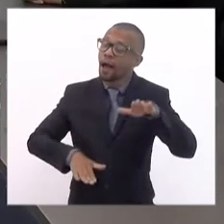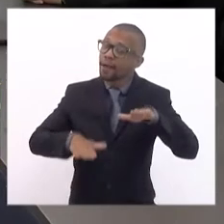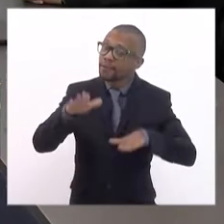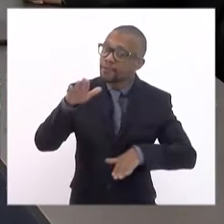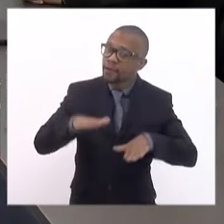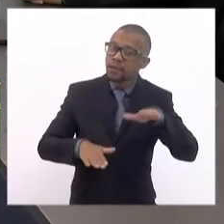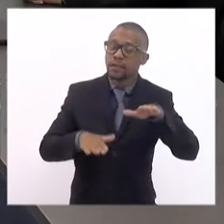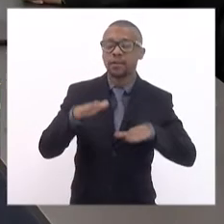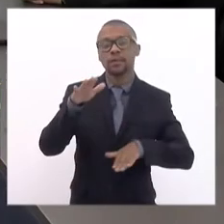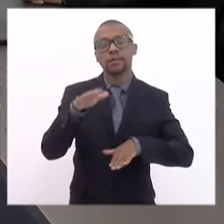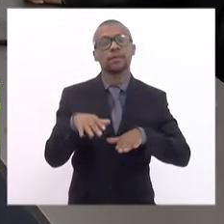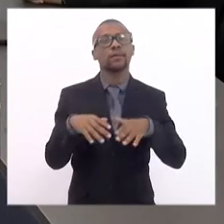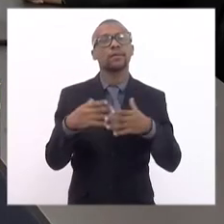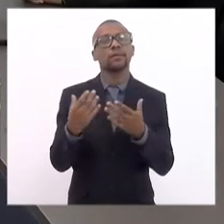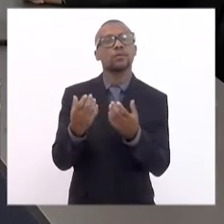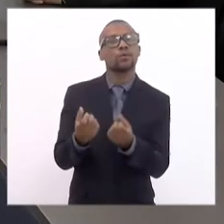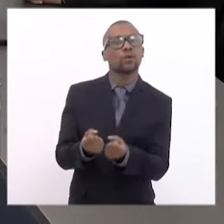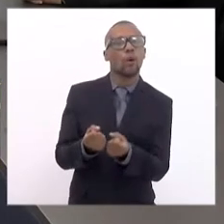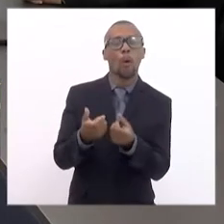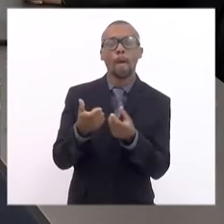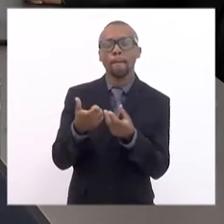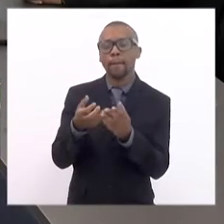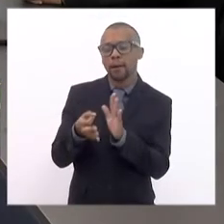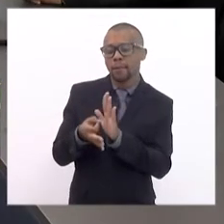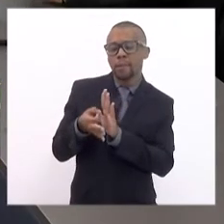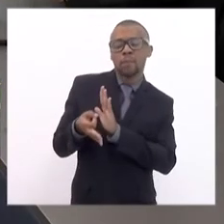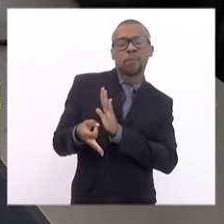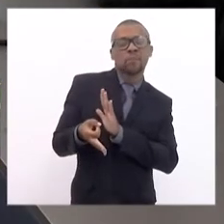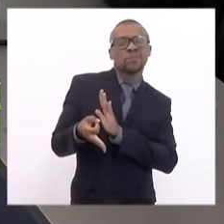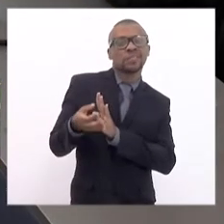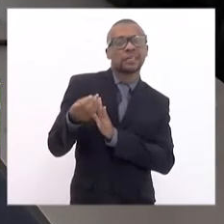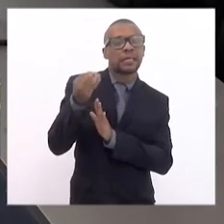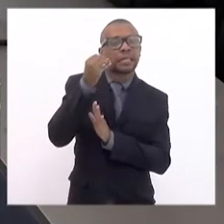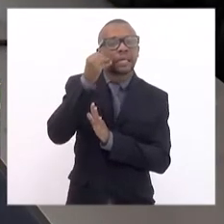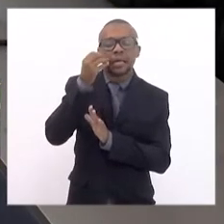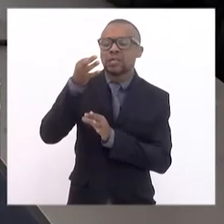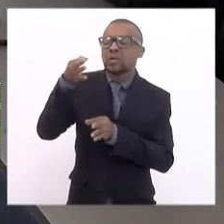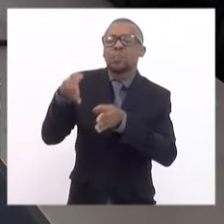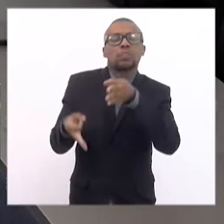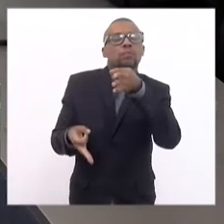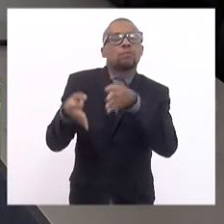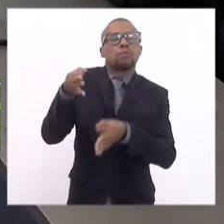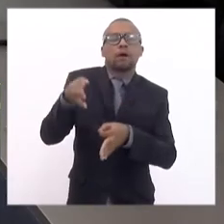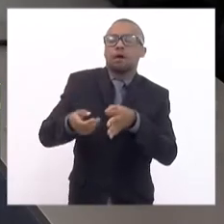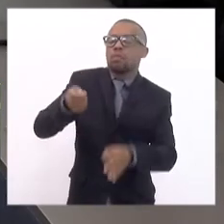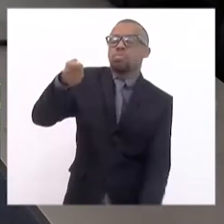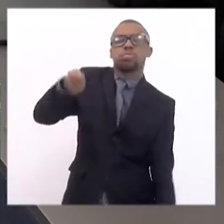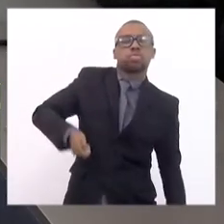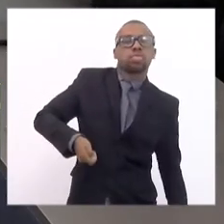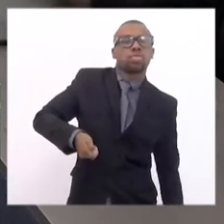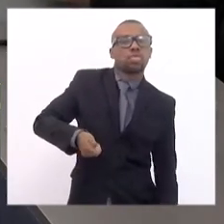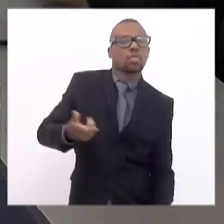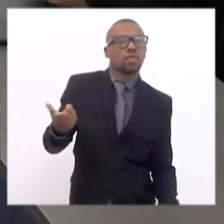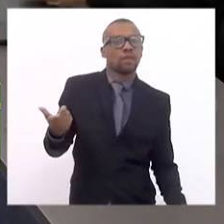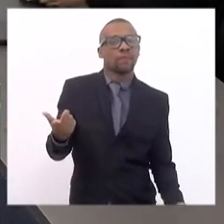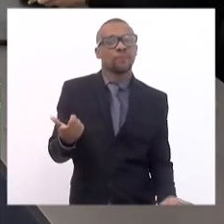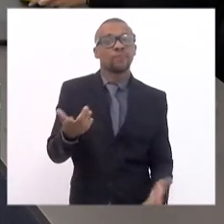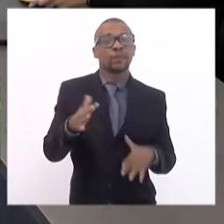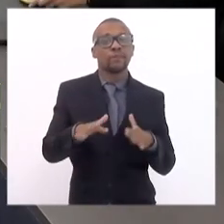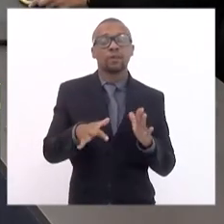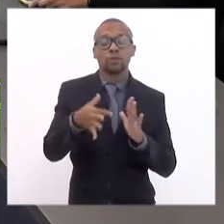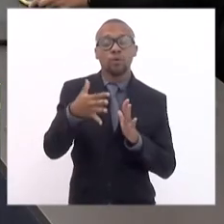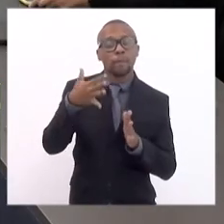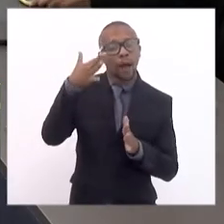às vezes adota uma postura de tribunal. E por que eu falo isso? Porque, uma interpretação